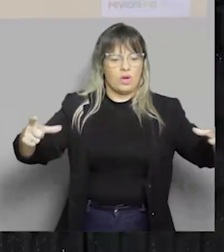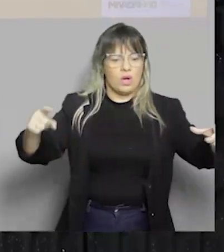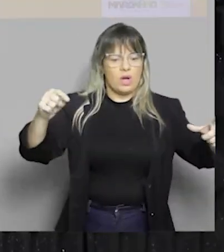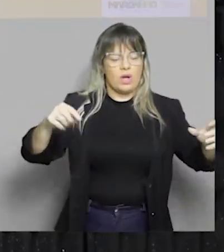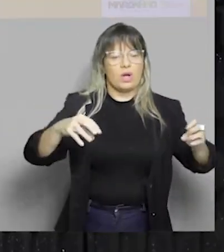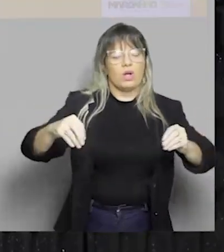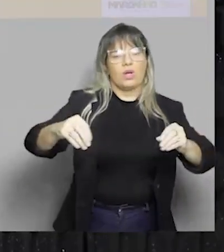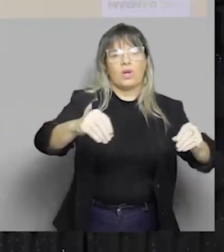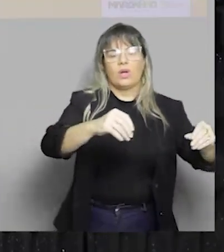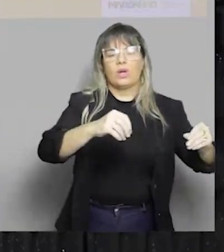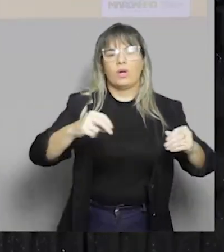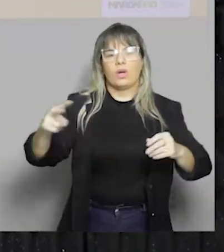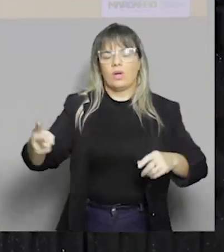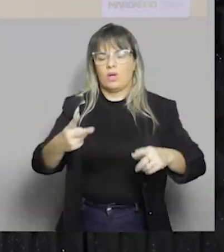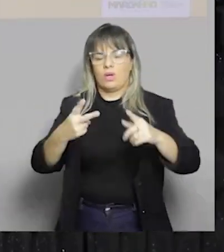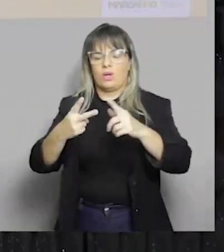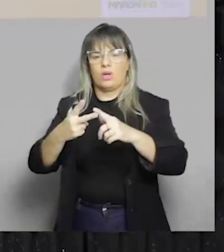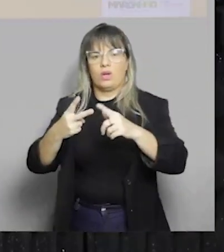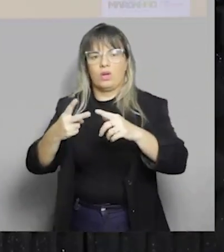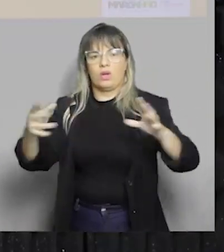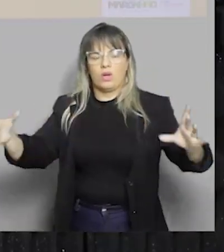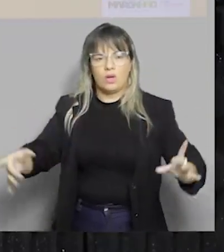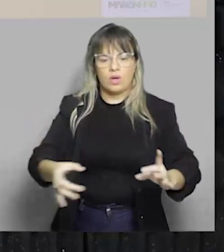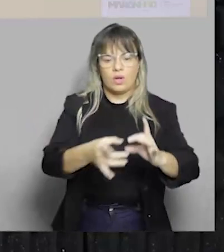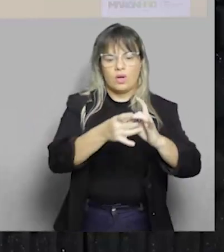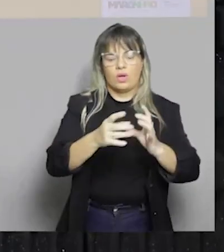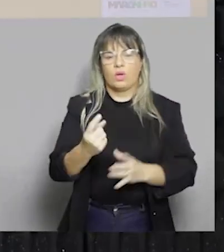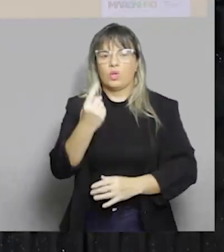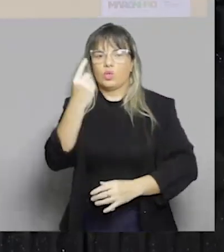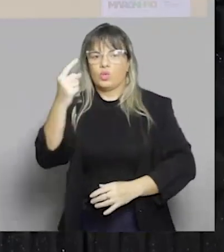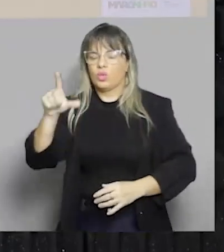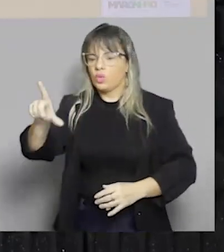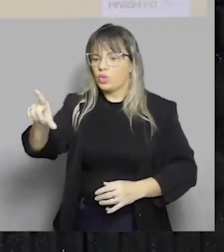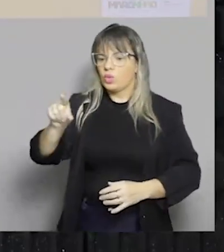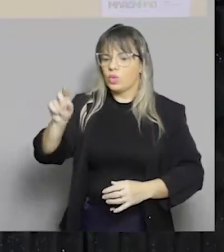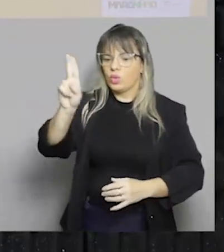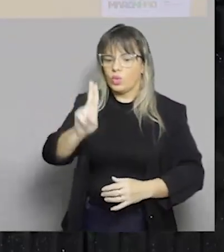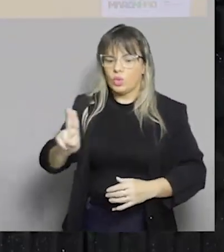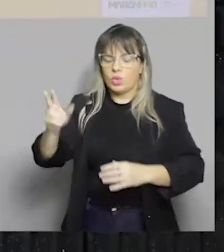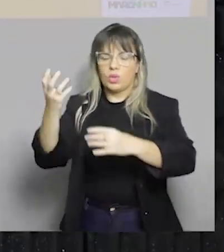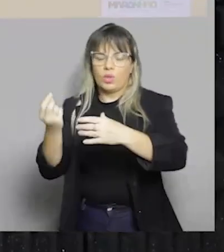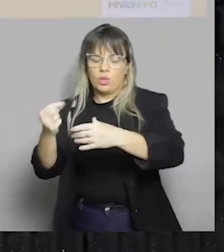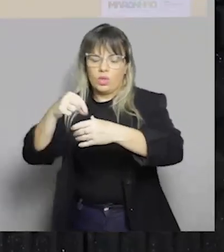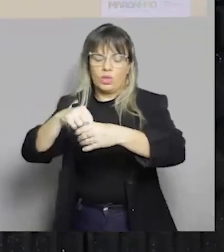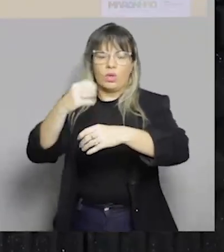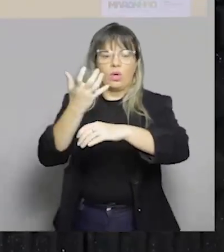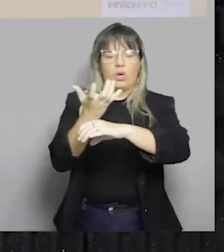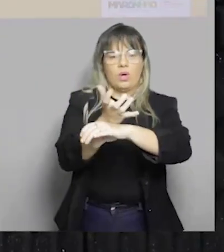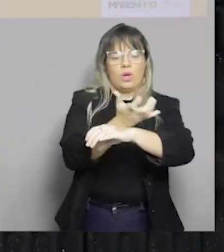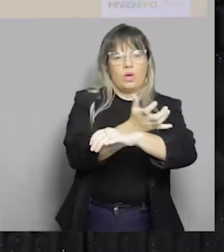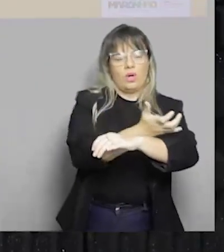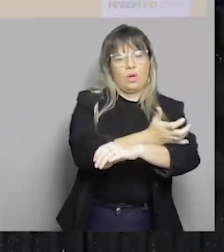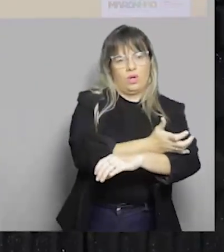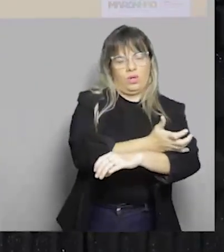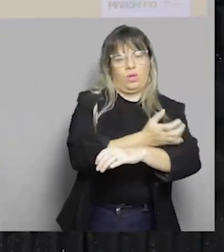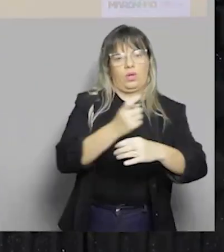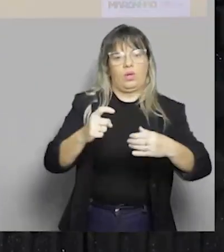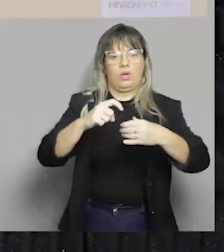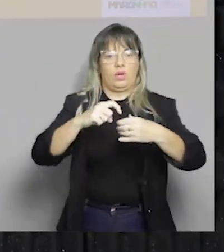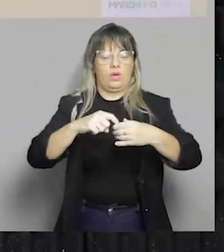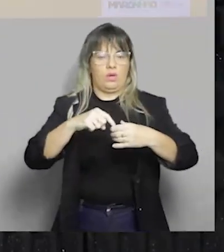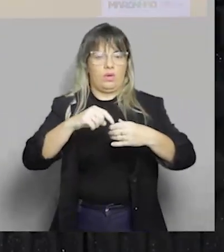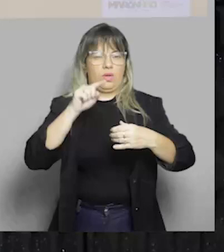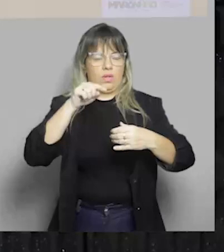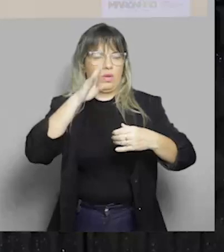de terra, atreladas às atividades de monocultura, ou seja, a produção de um único item voltado, Marcos? Para a